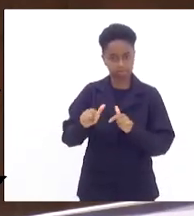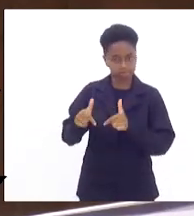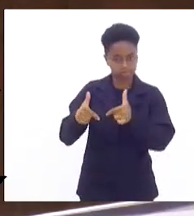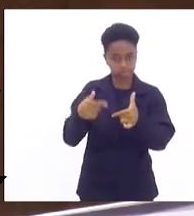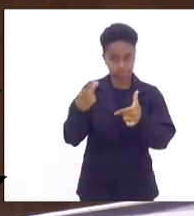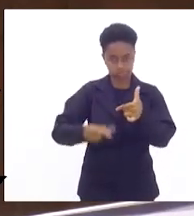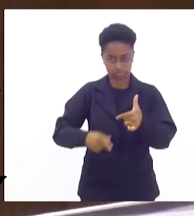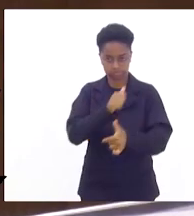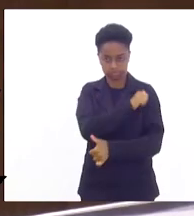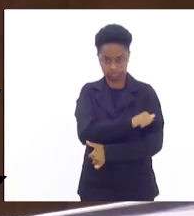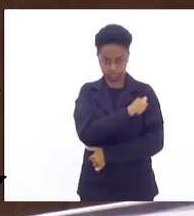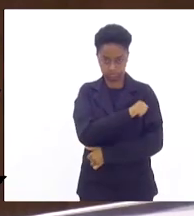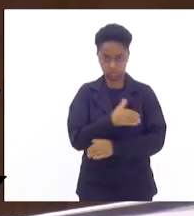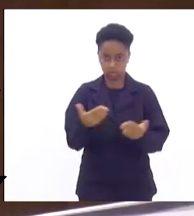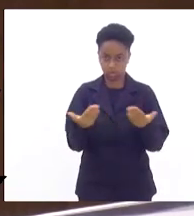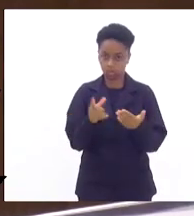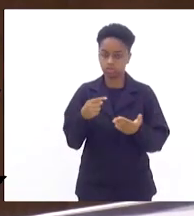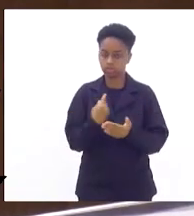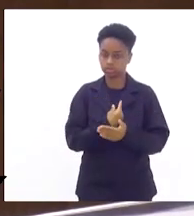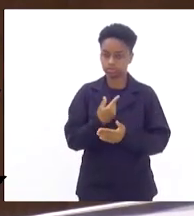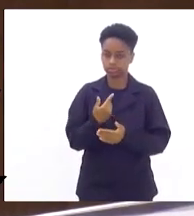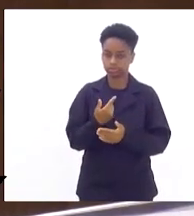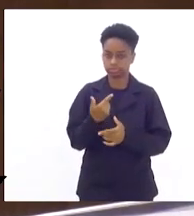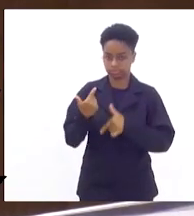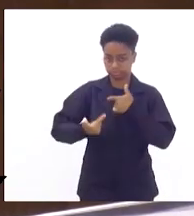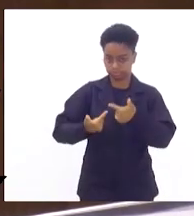Janeiro hoje a gente toca.